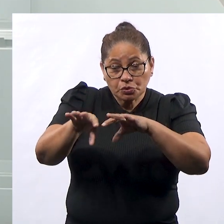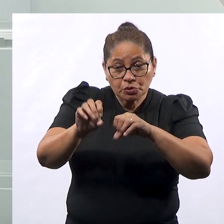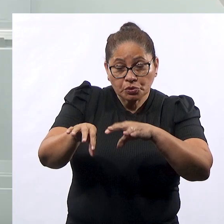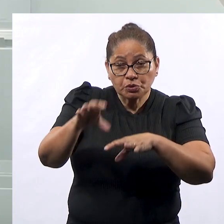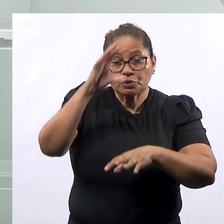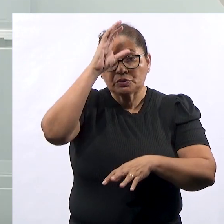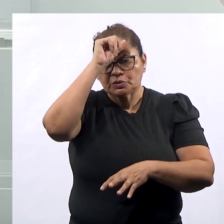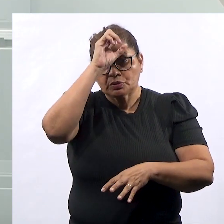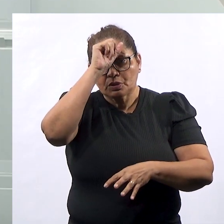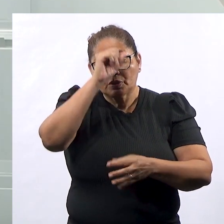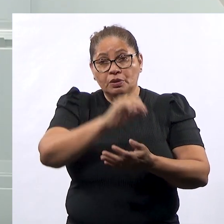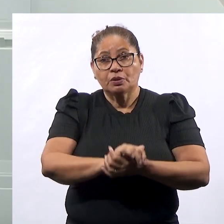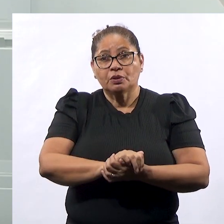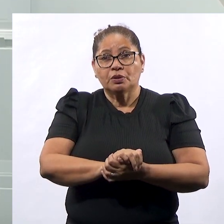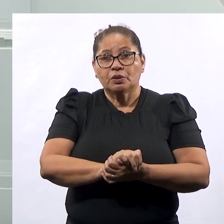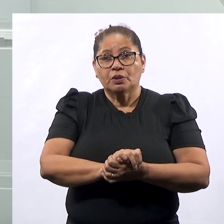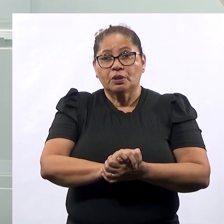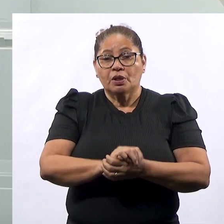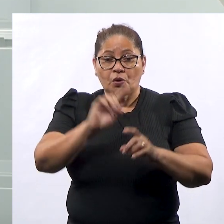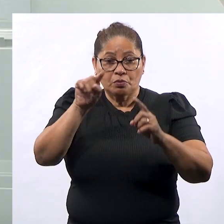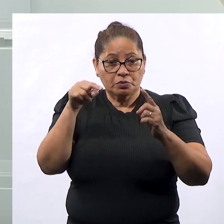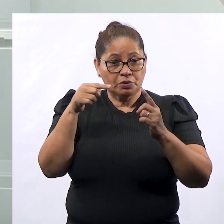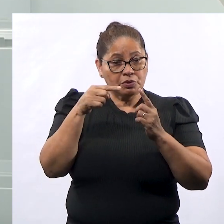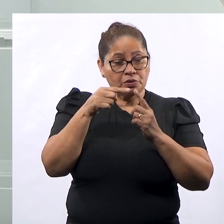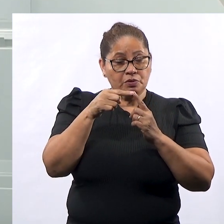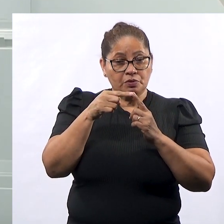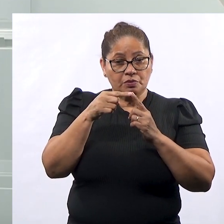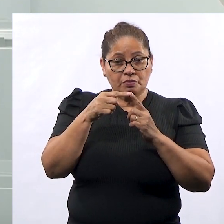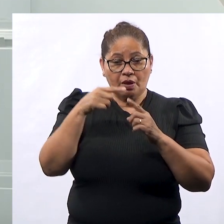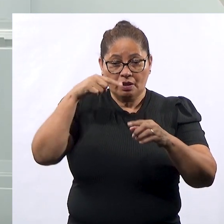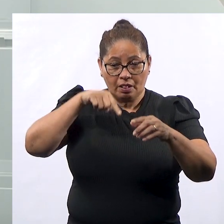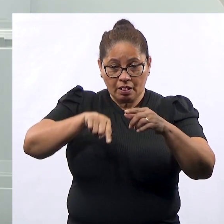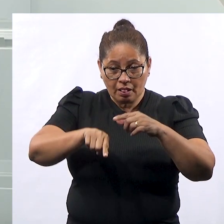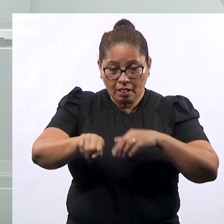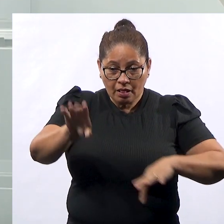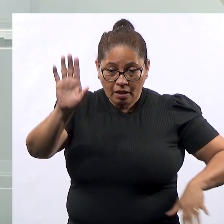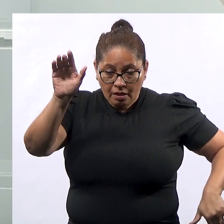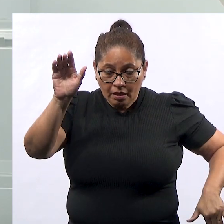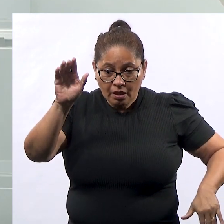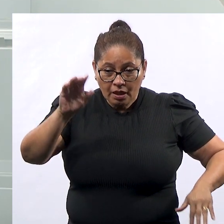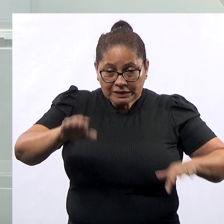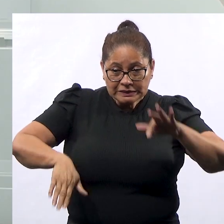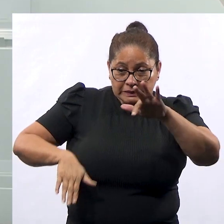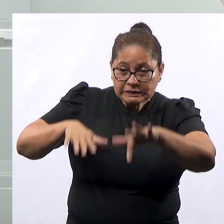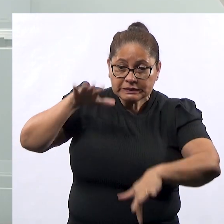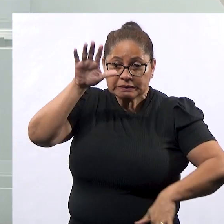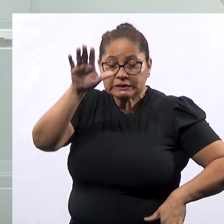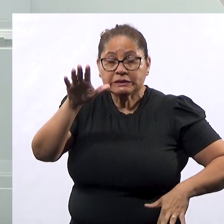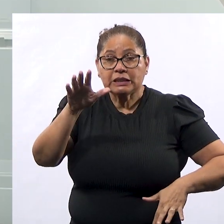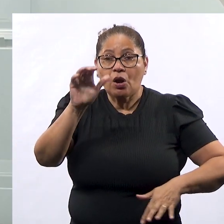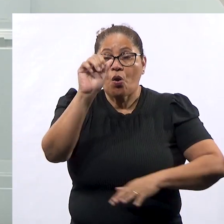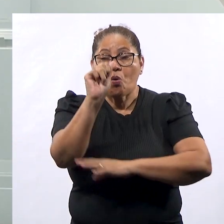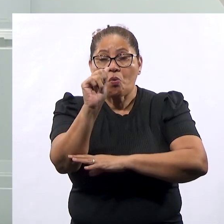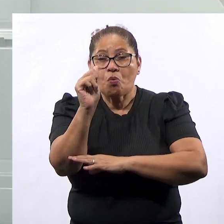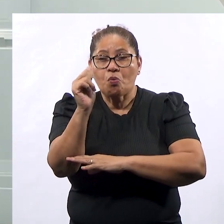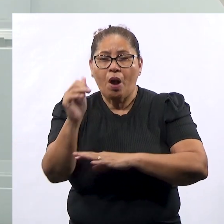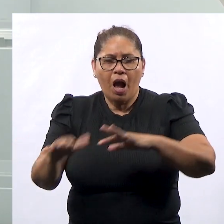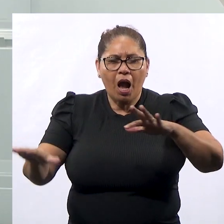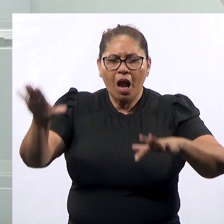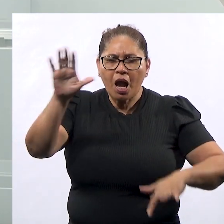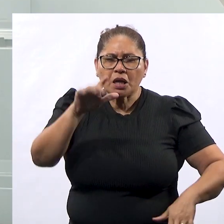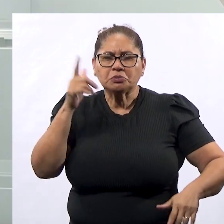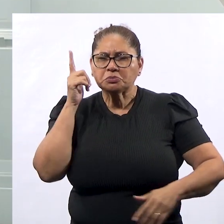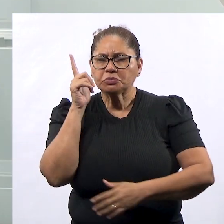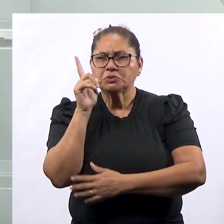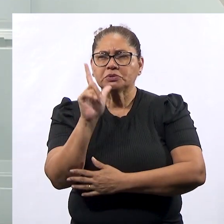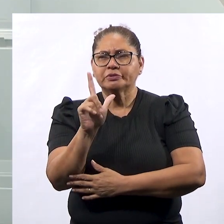desse ensino, dessa aprendizagem, o objetivo era entrar na piscina e sair do outro lado, nadando. O aluno A